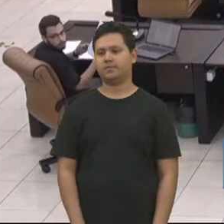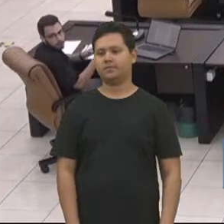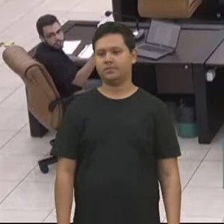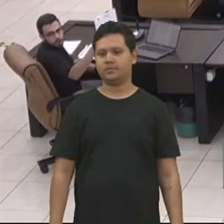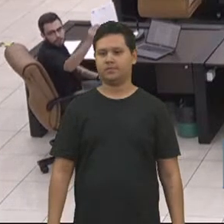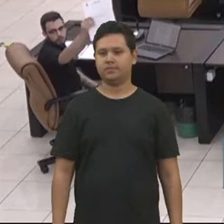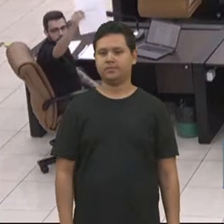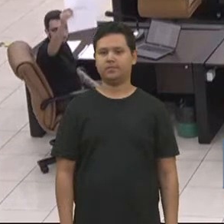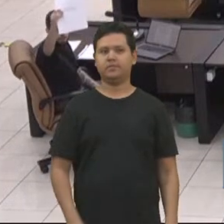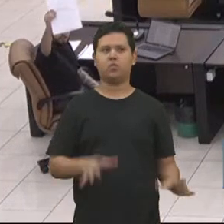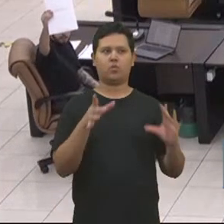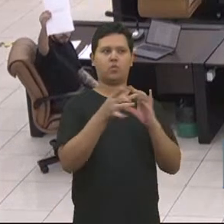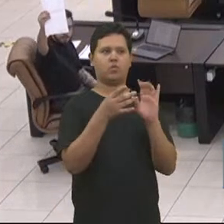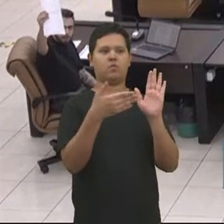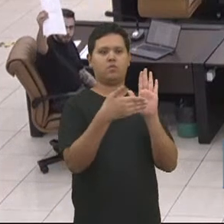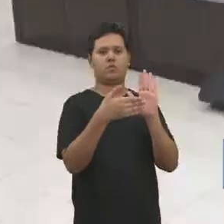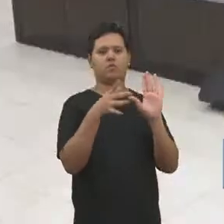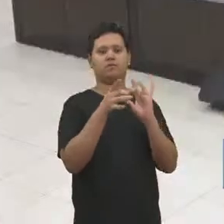Unificada. Foi publicado agora.